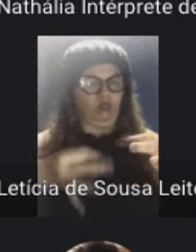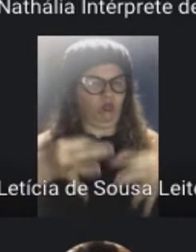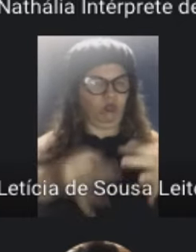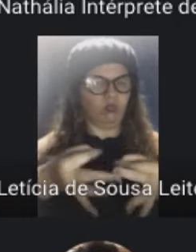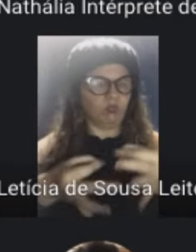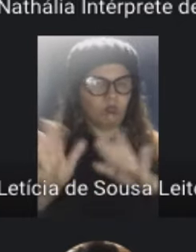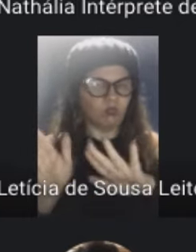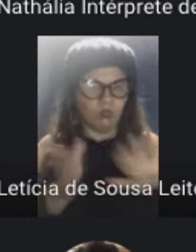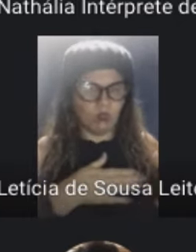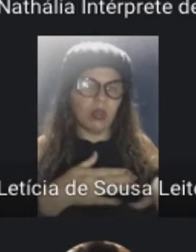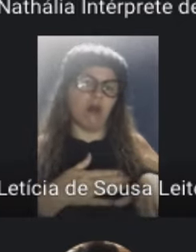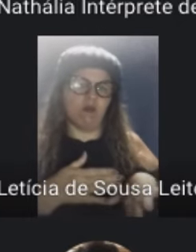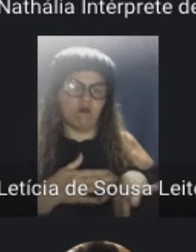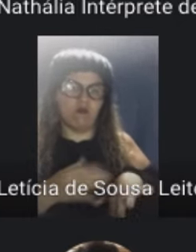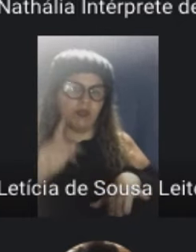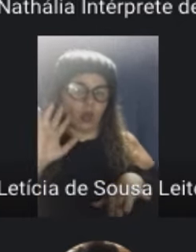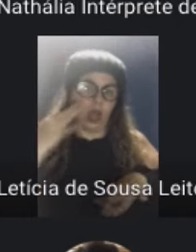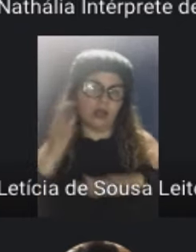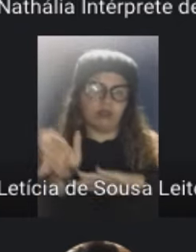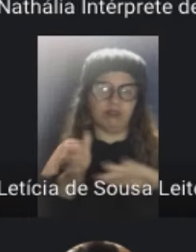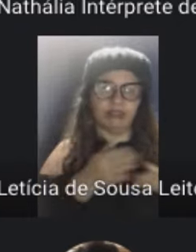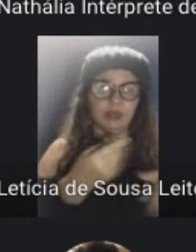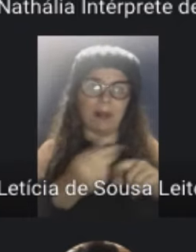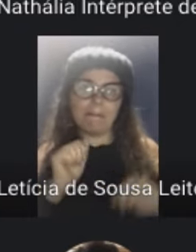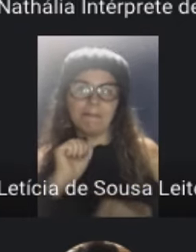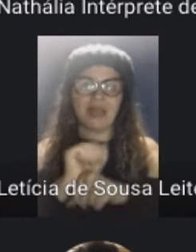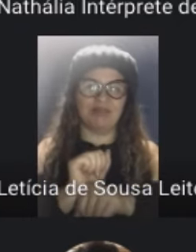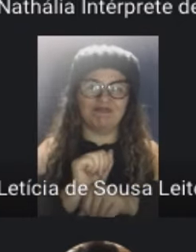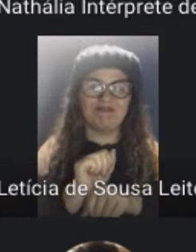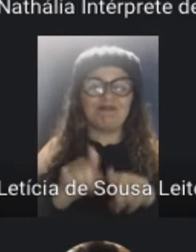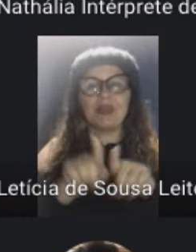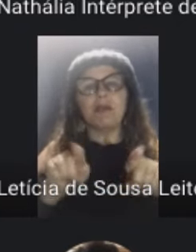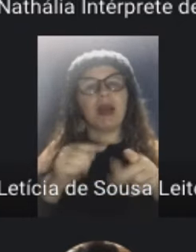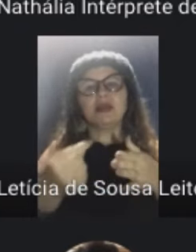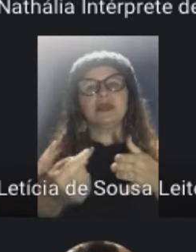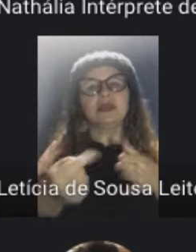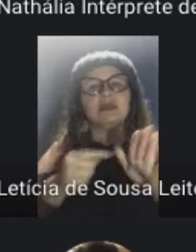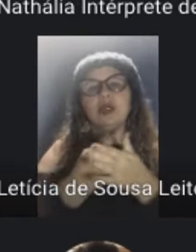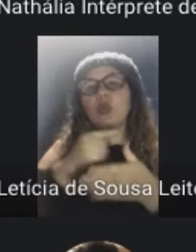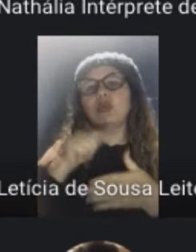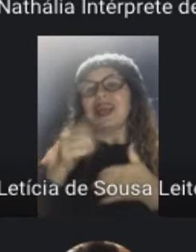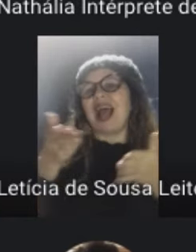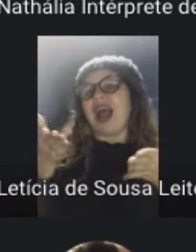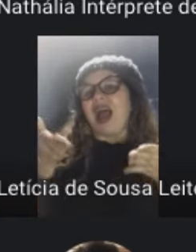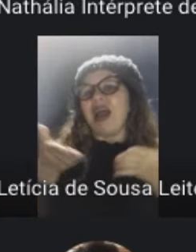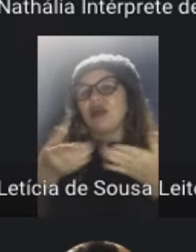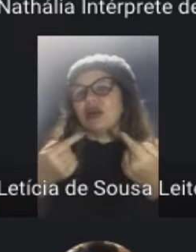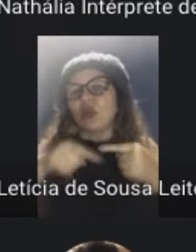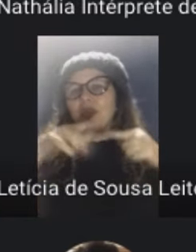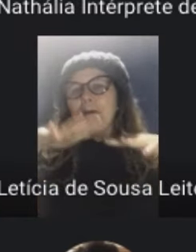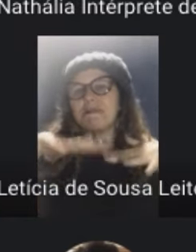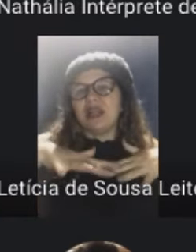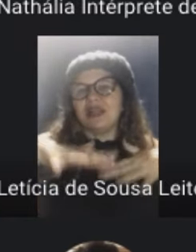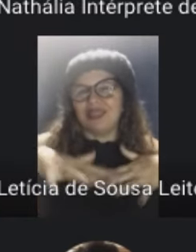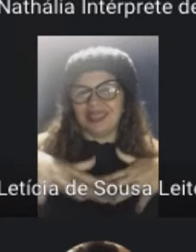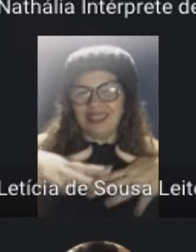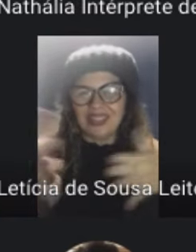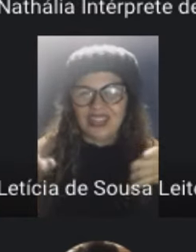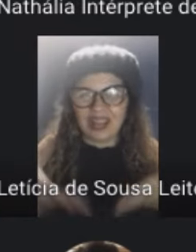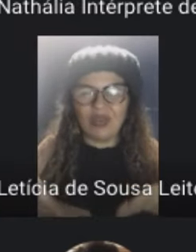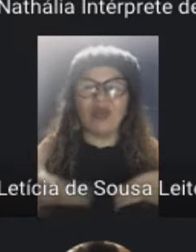teve nenhuma sentença de absolvição porque parou tudo antes. Então, a pergunta é: aplicar agora contra esses manifestantes, tal qual o inquérito do